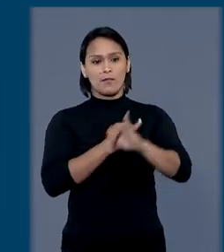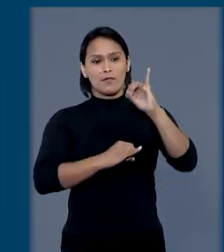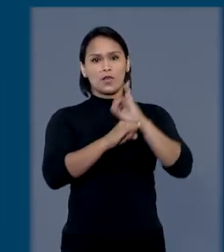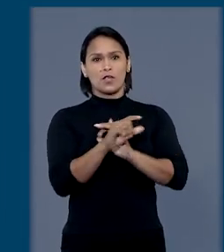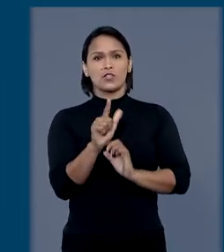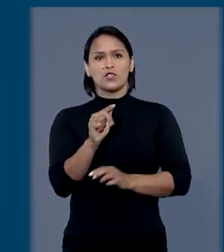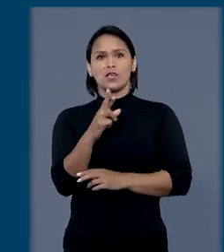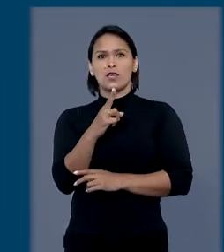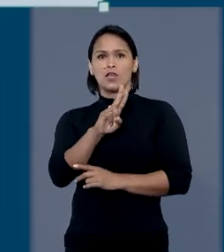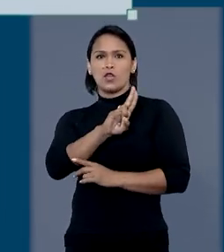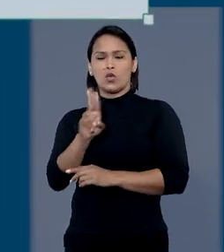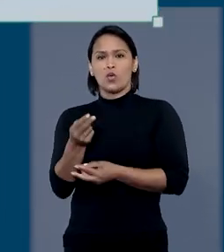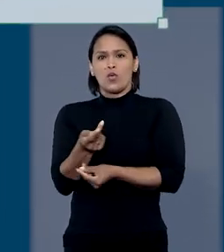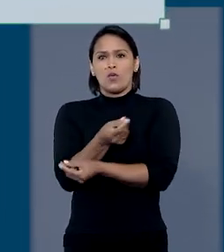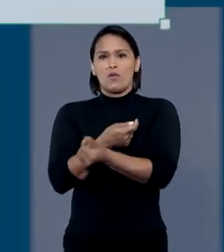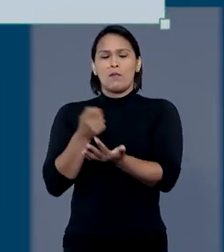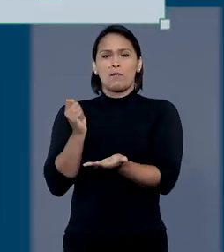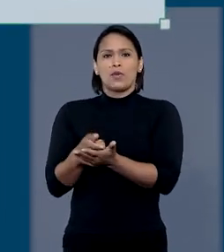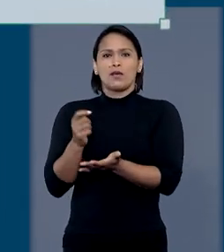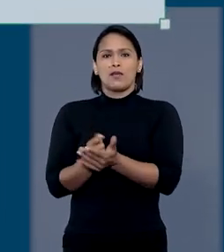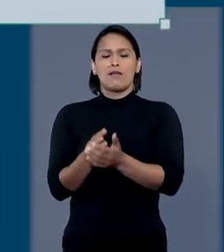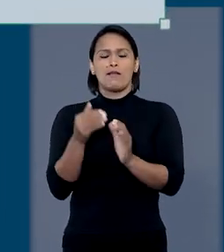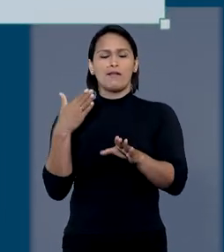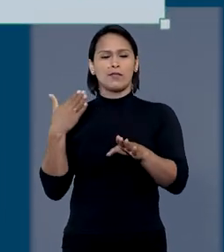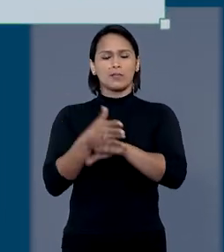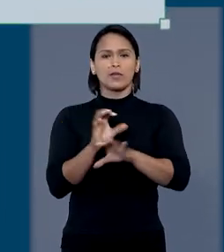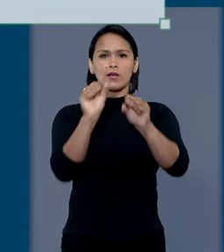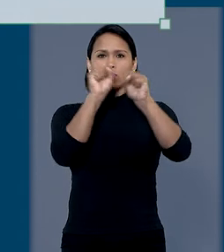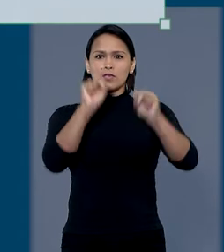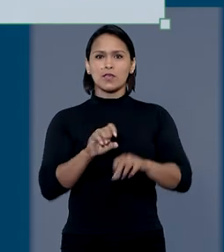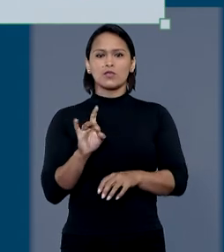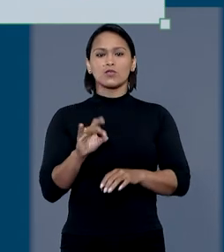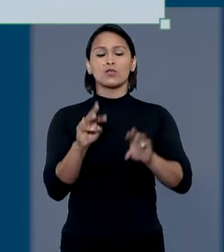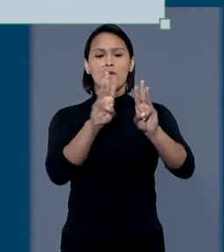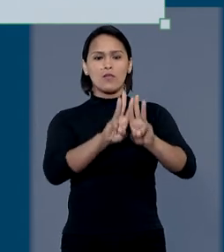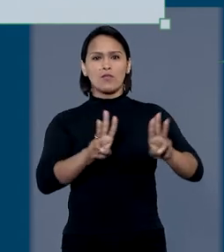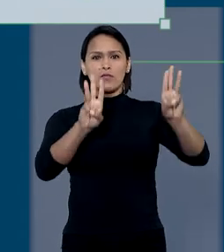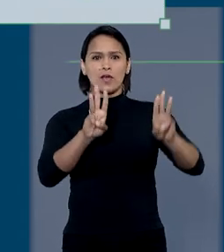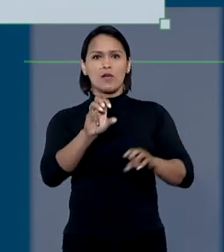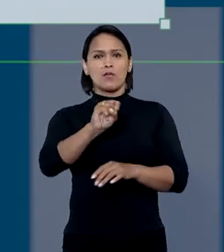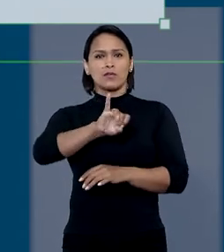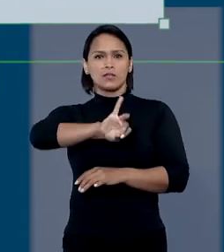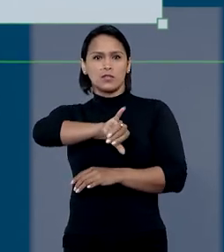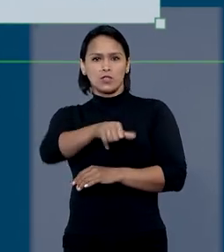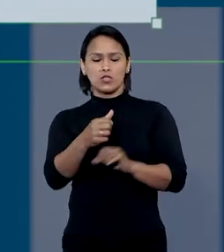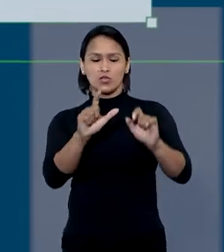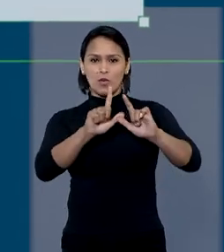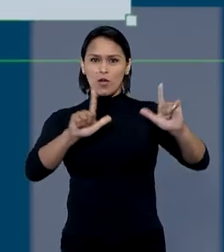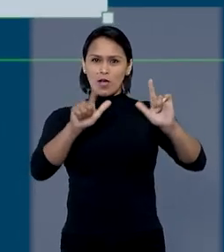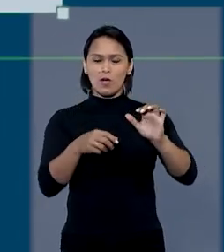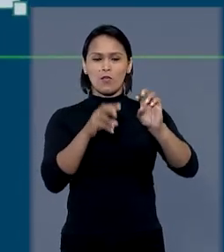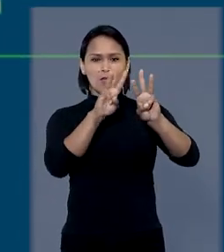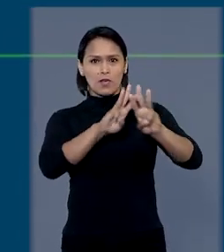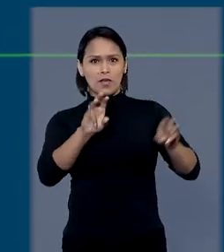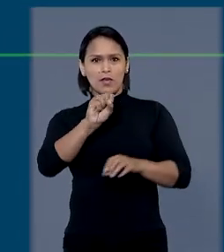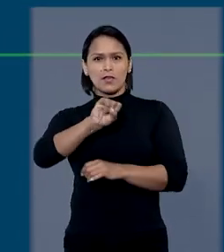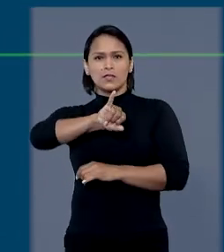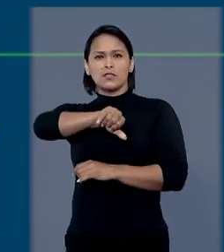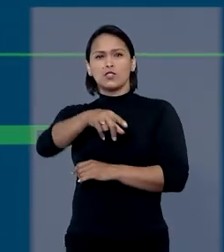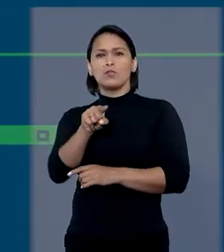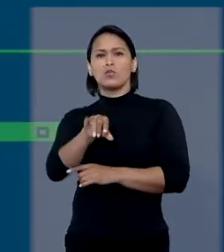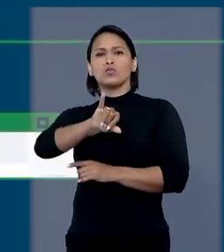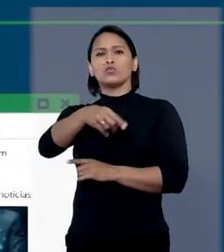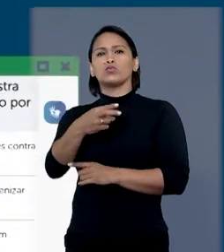por meio da GRU Cobrança. Para acessar o sistema, basta entrar no portal do STJ, através do endereço